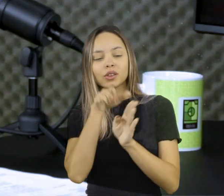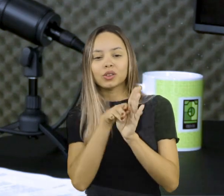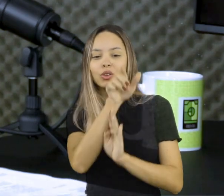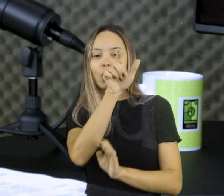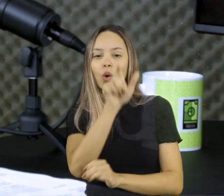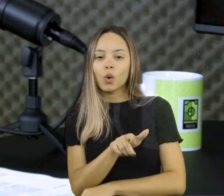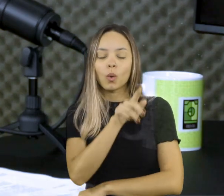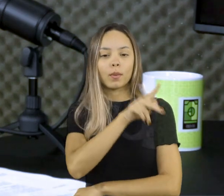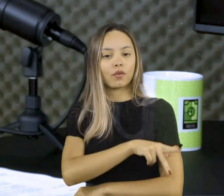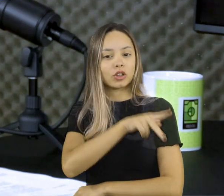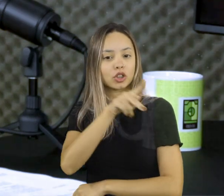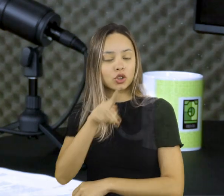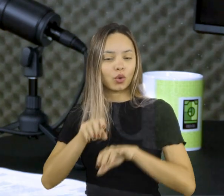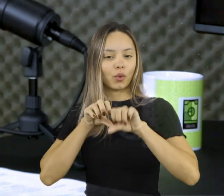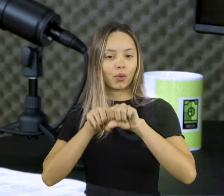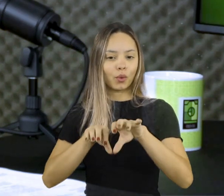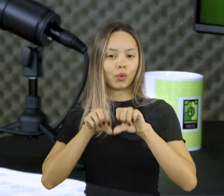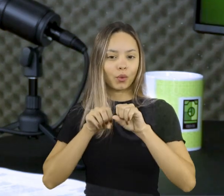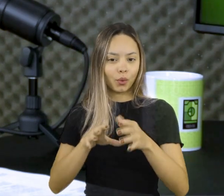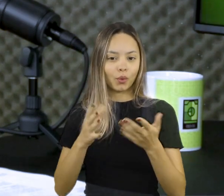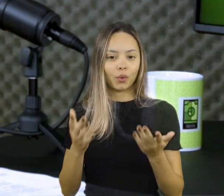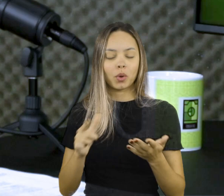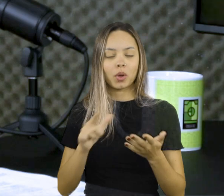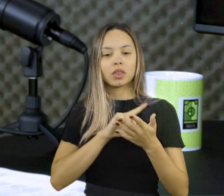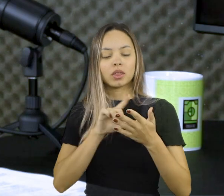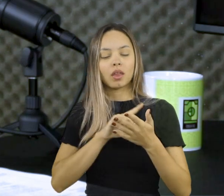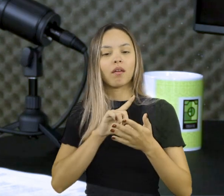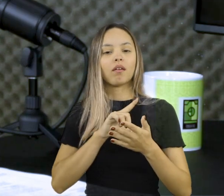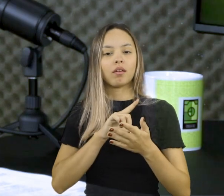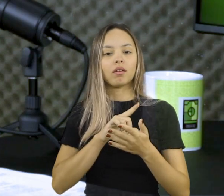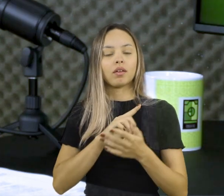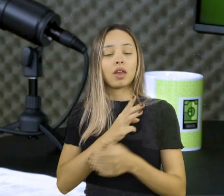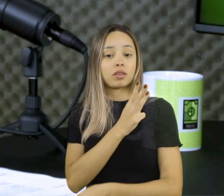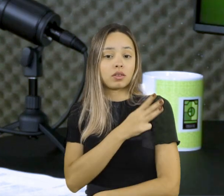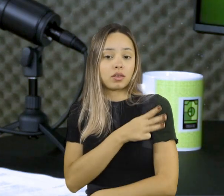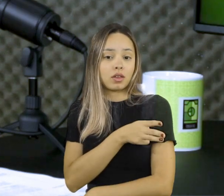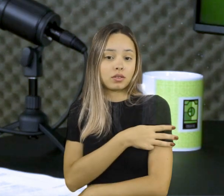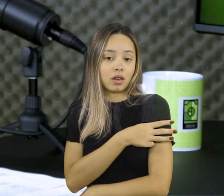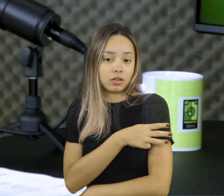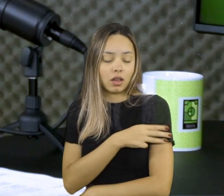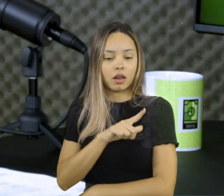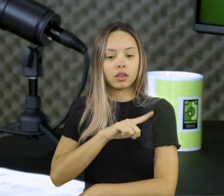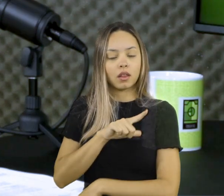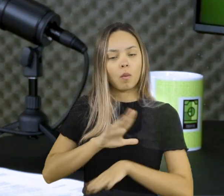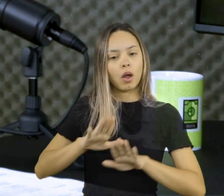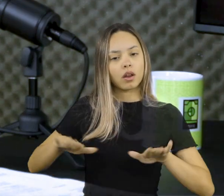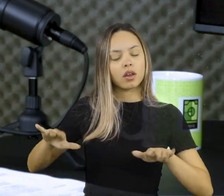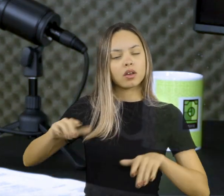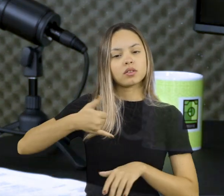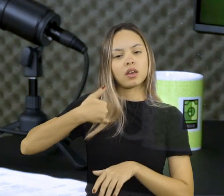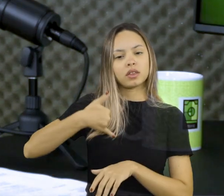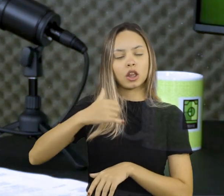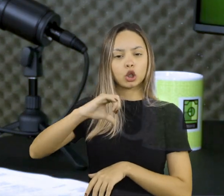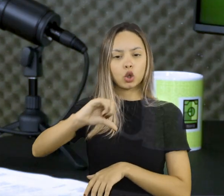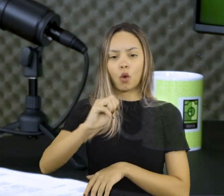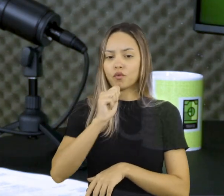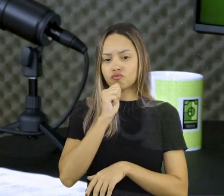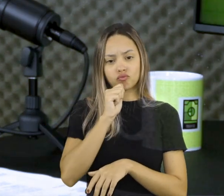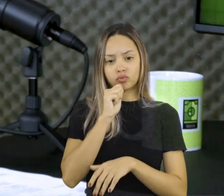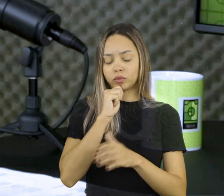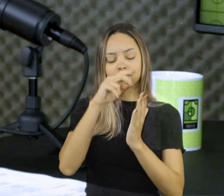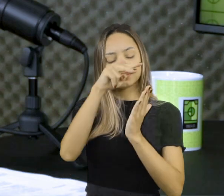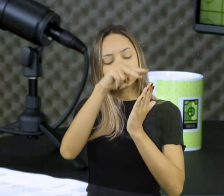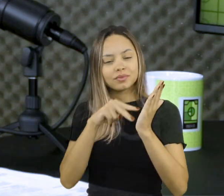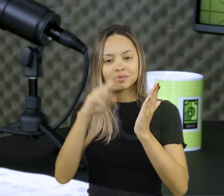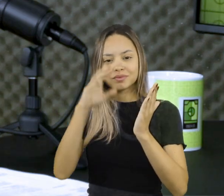regente está ali com a 3ª série, tem uma criança de 9 anos que ainda não está alfabetizada,